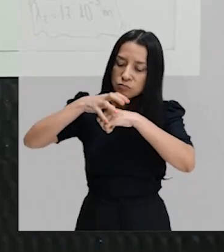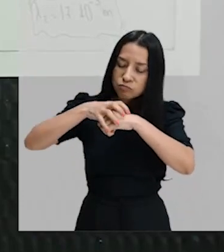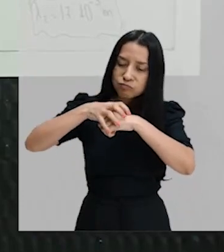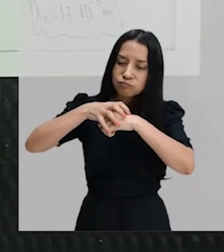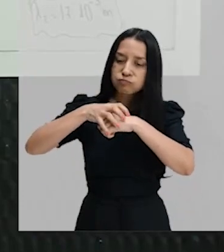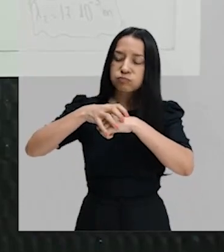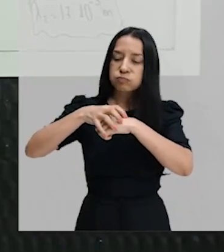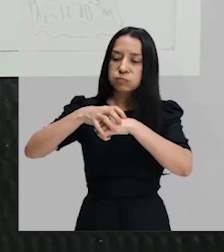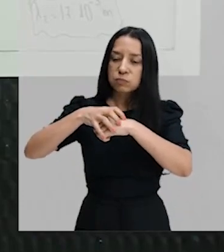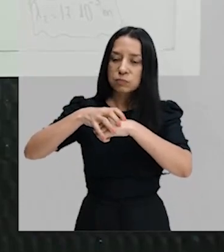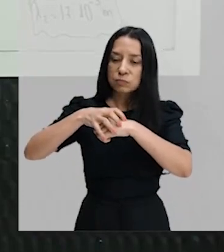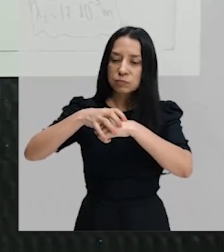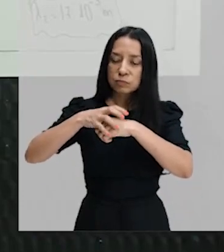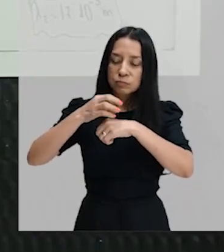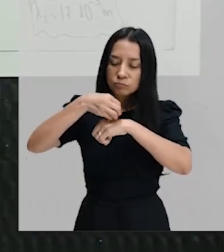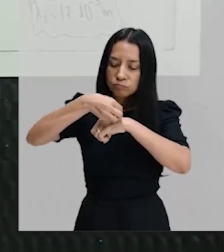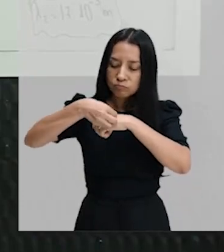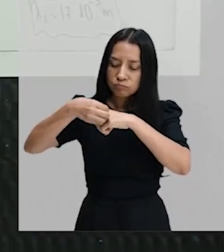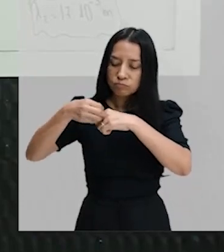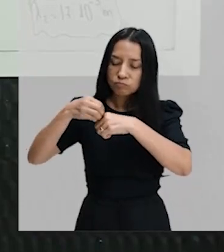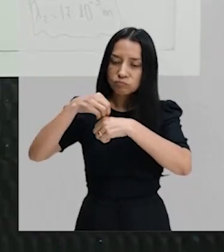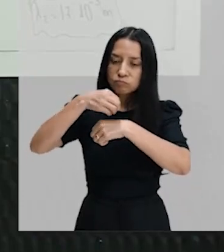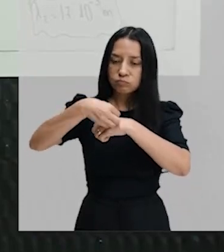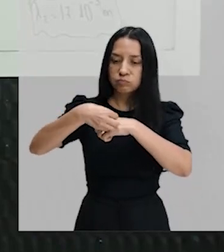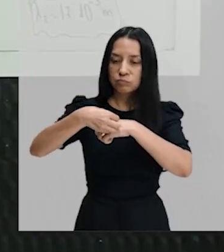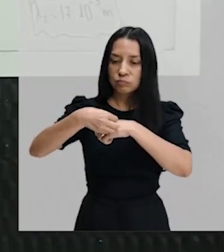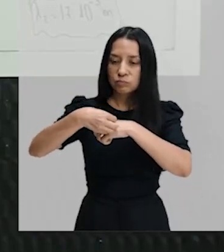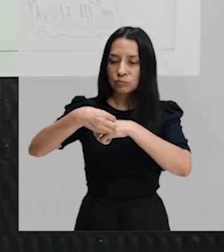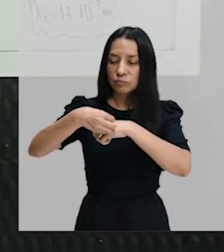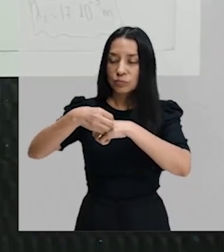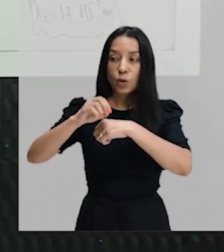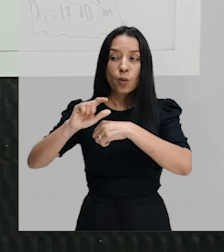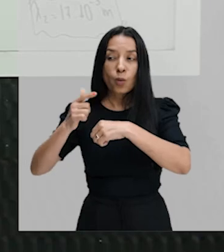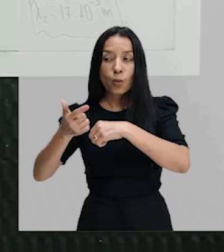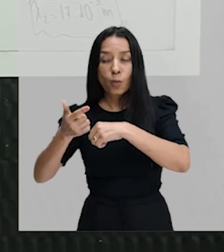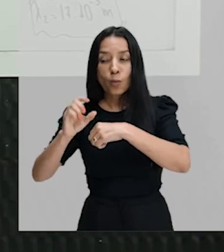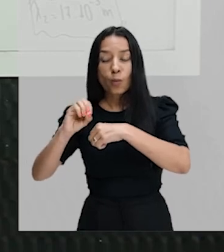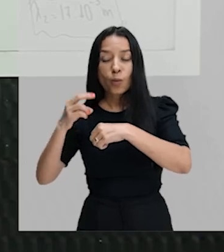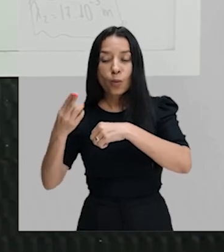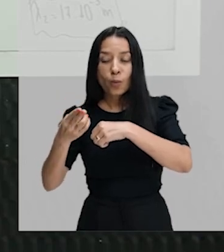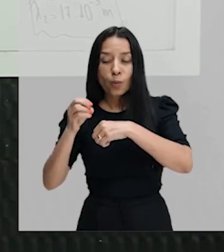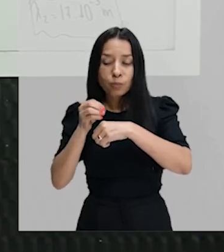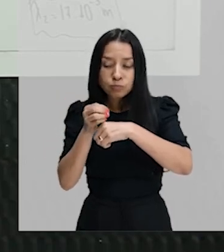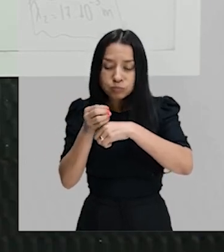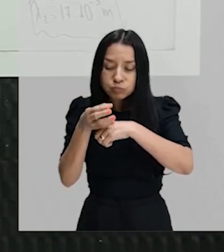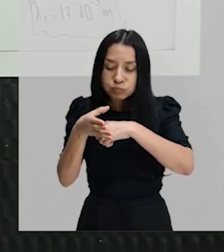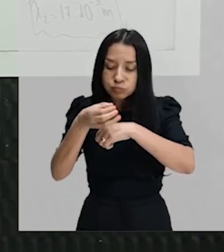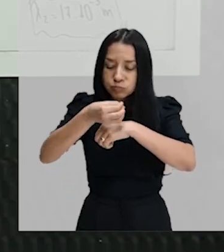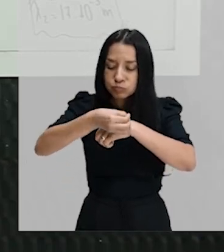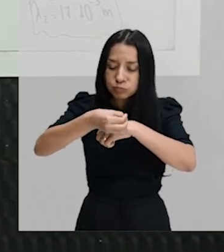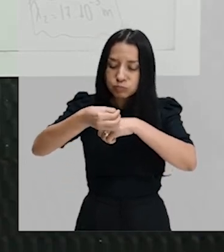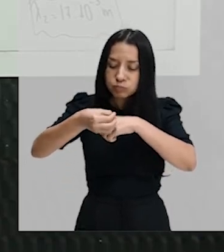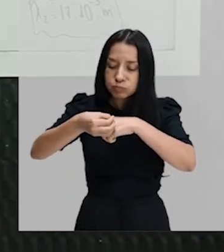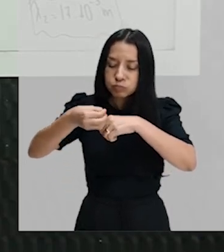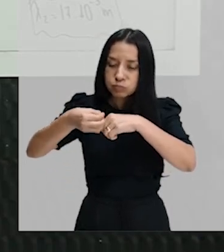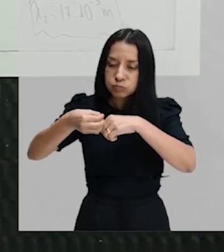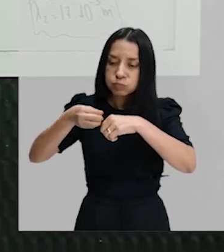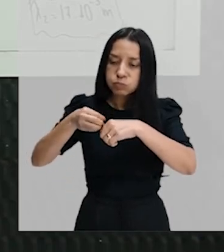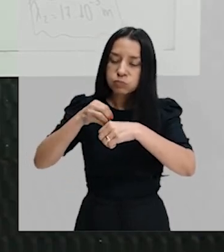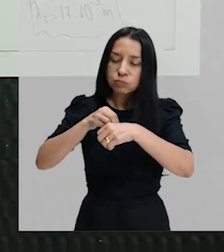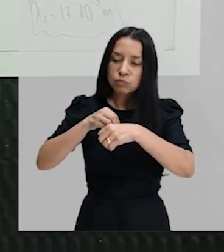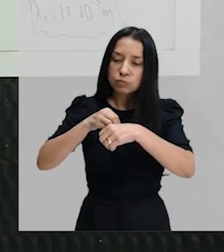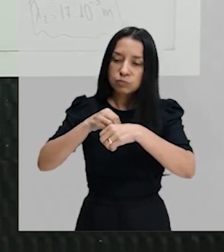ok uma hora estão comprimidas e uma hora estão afastadas quando estão comprimidas é a área de compressão